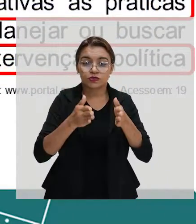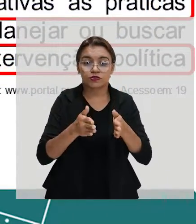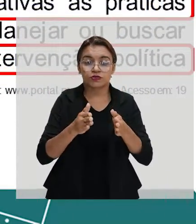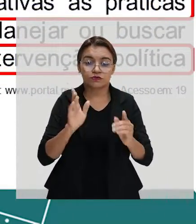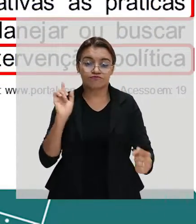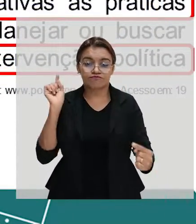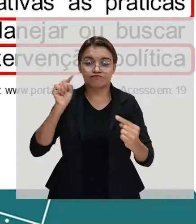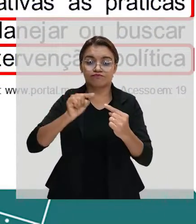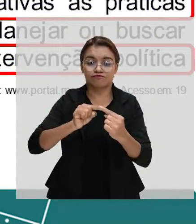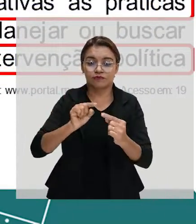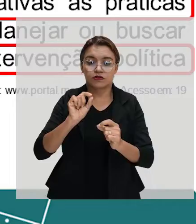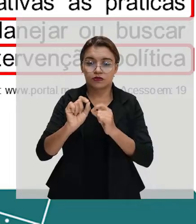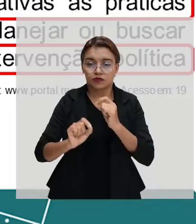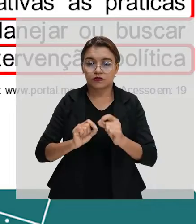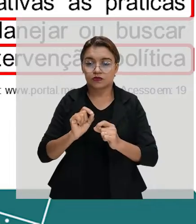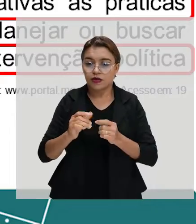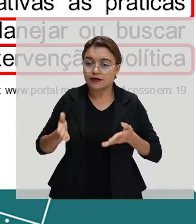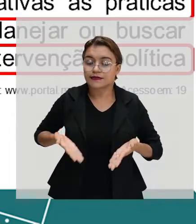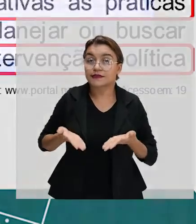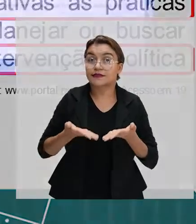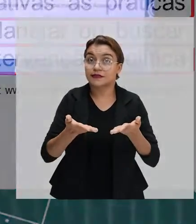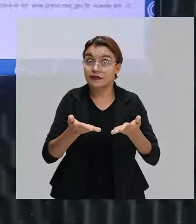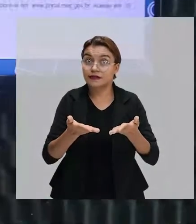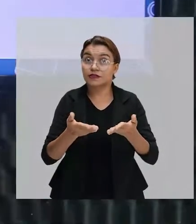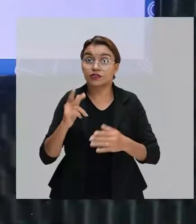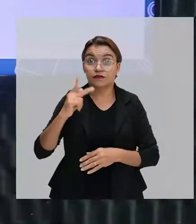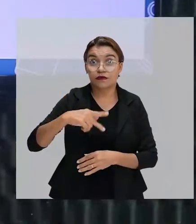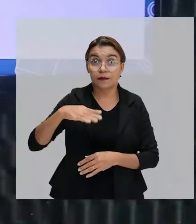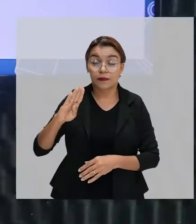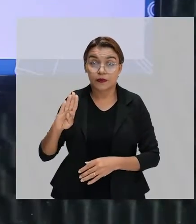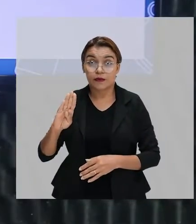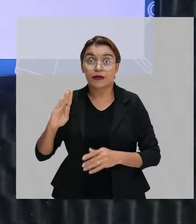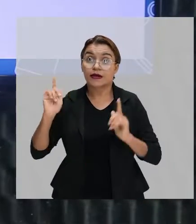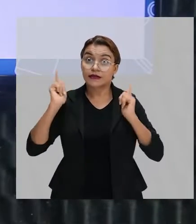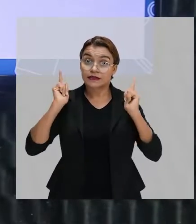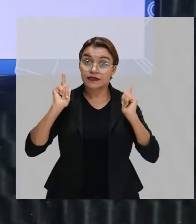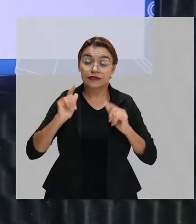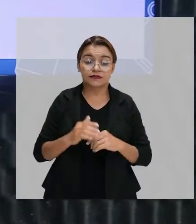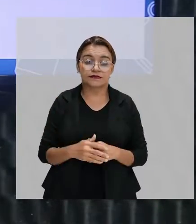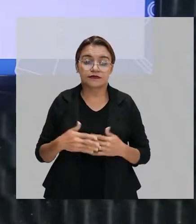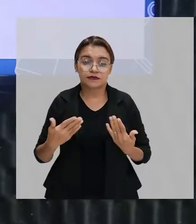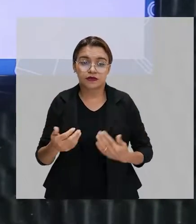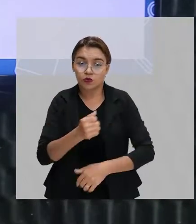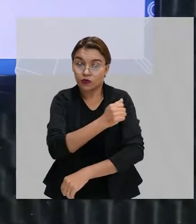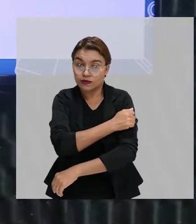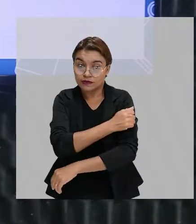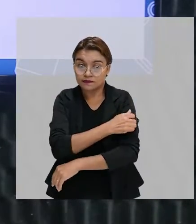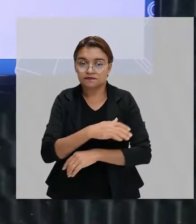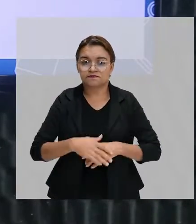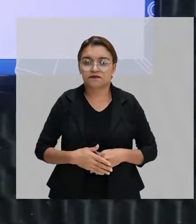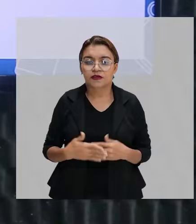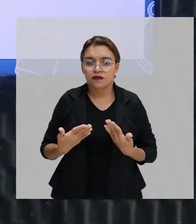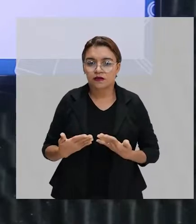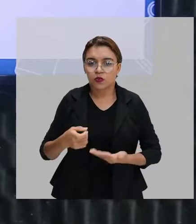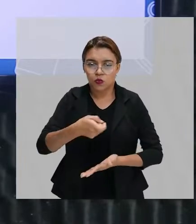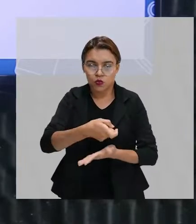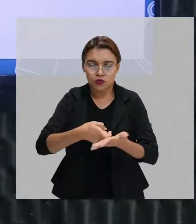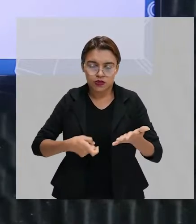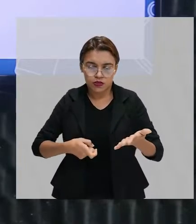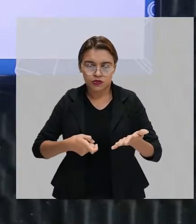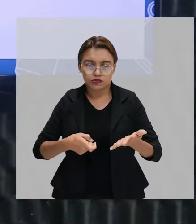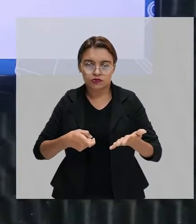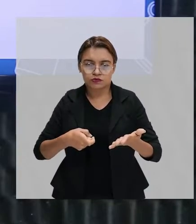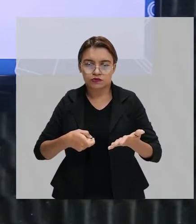iniciativas públicas de esporte e lazer da essa conscientização aos alunos então segundo o texto a educação